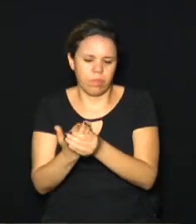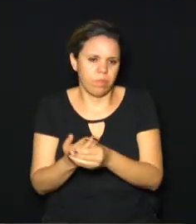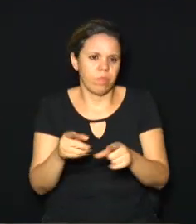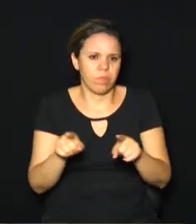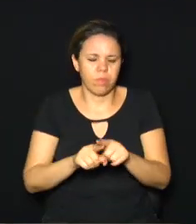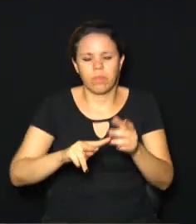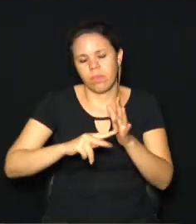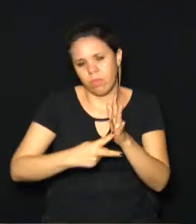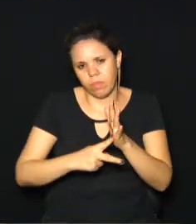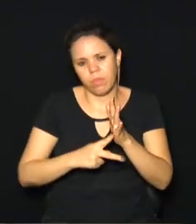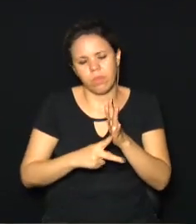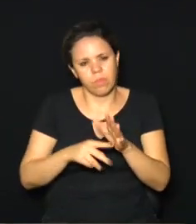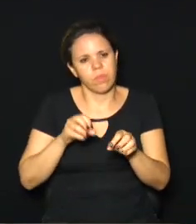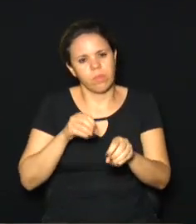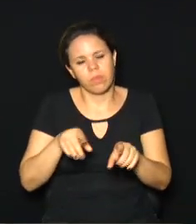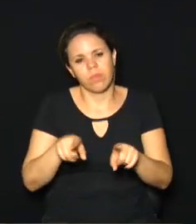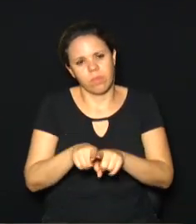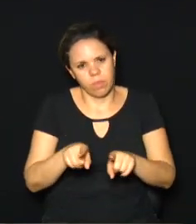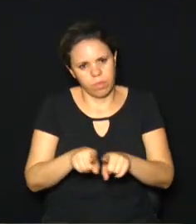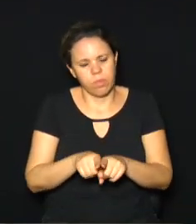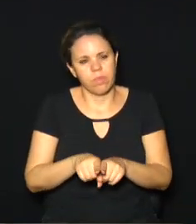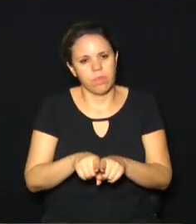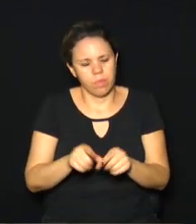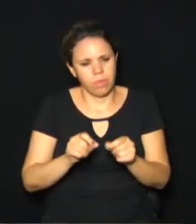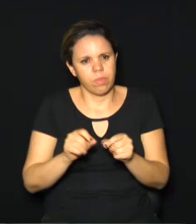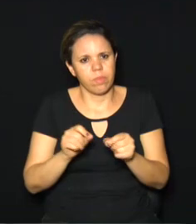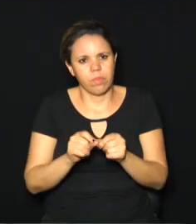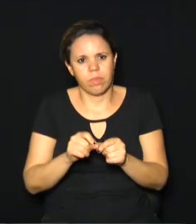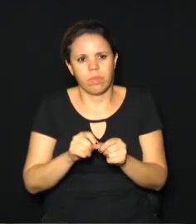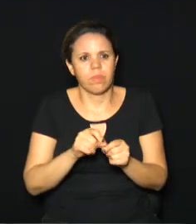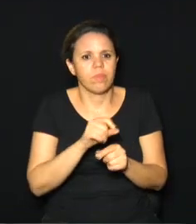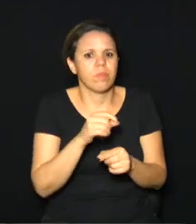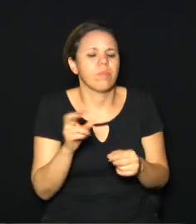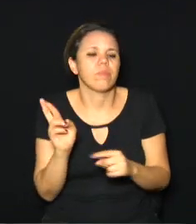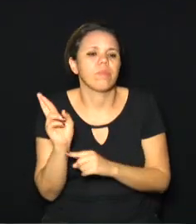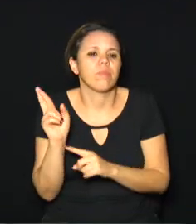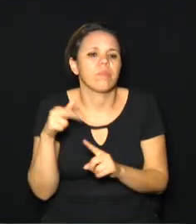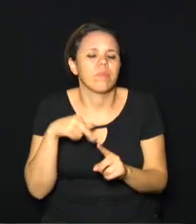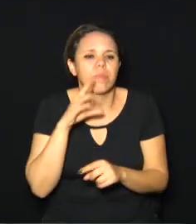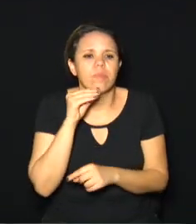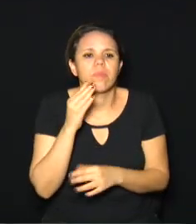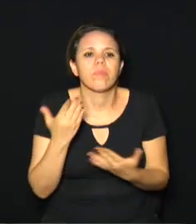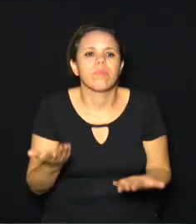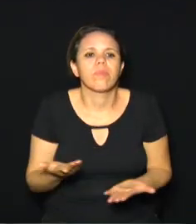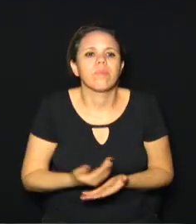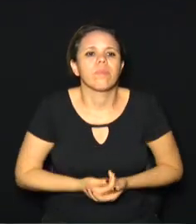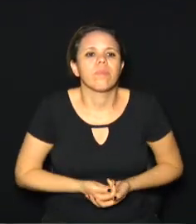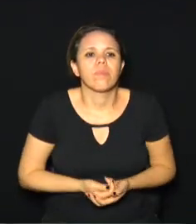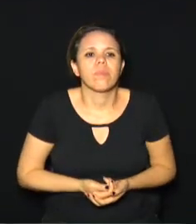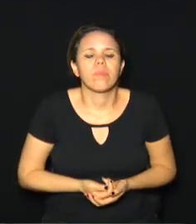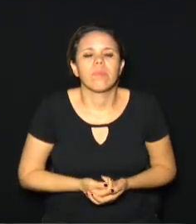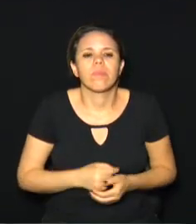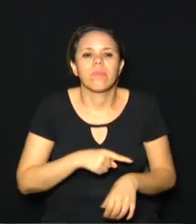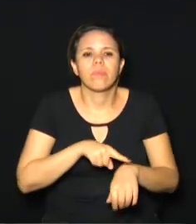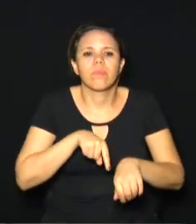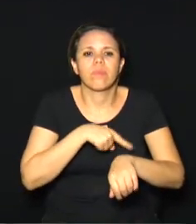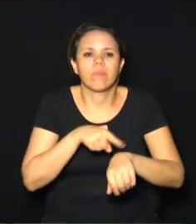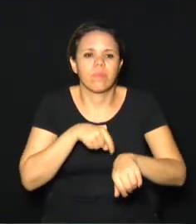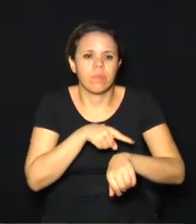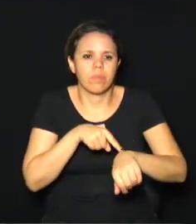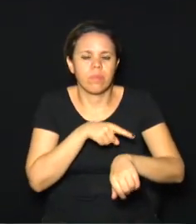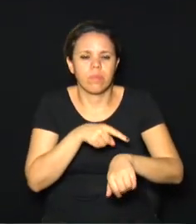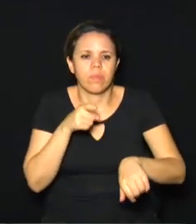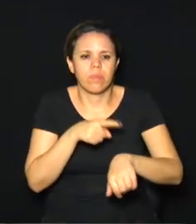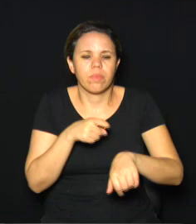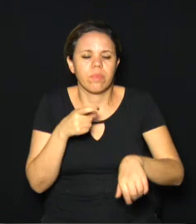também da categoria pode também fazer isso em nome do servidor. Agora, com relação às horas extras também que foi falado